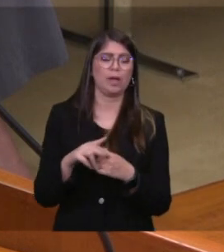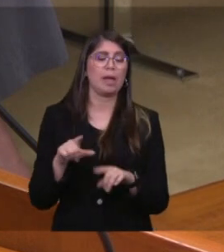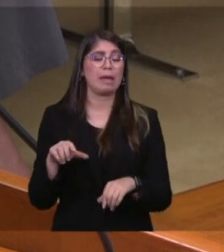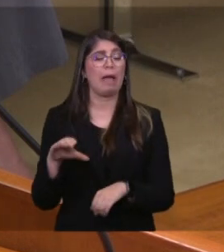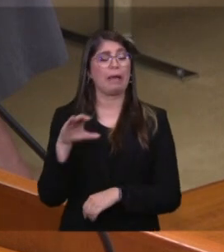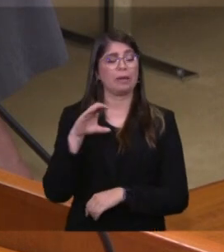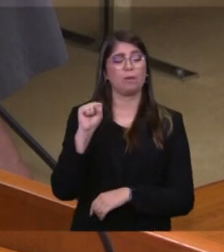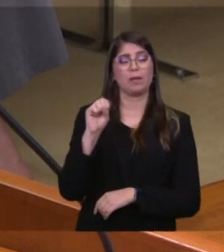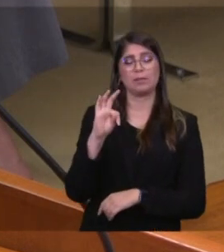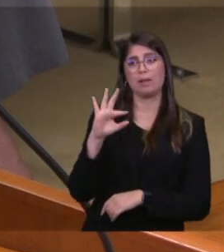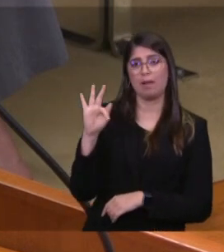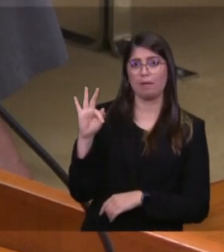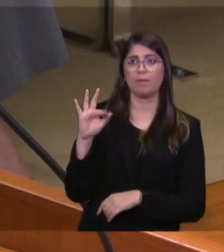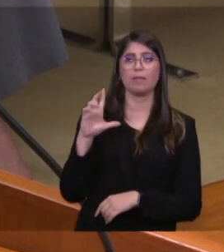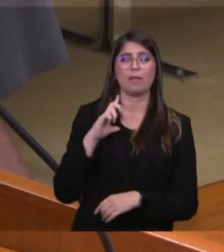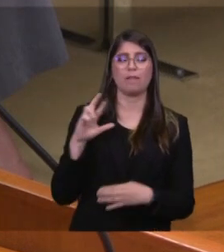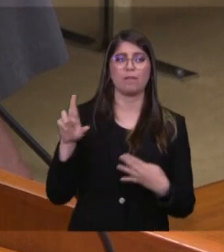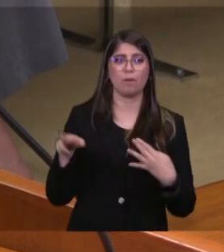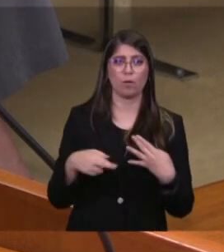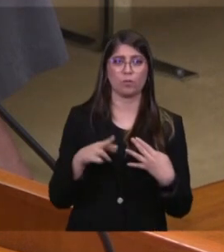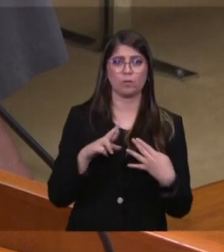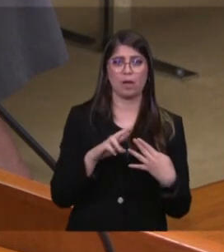do RE